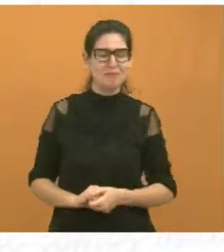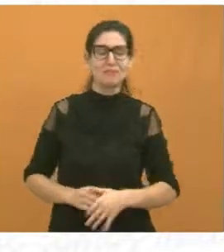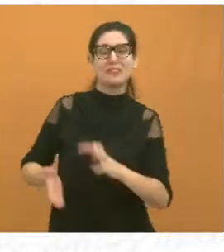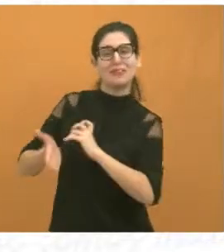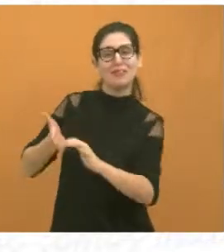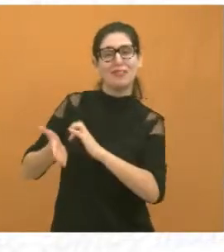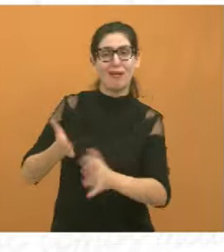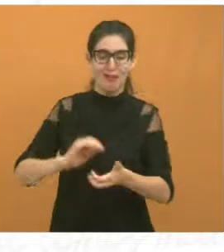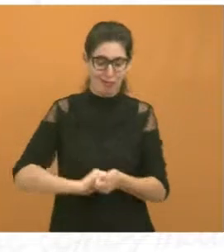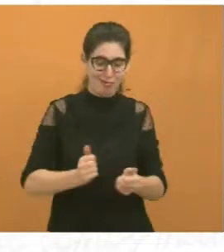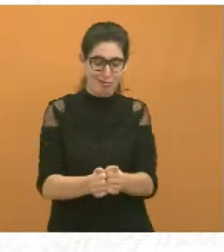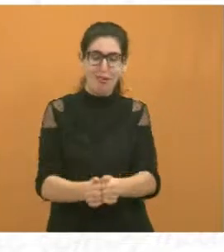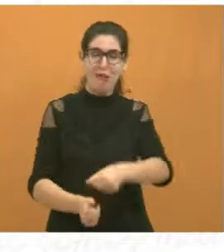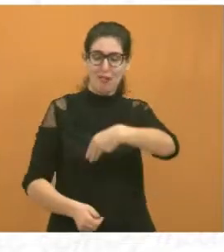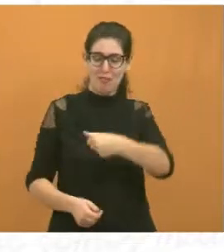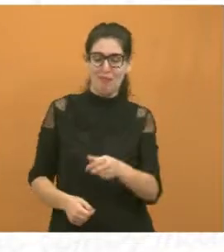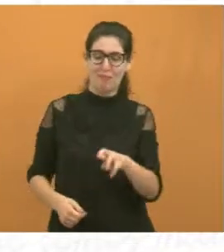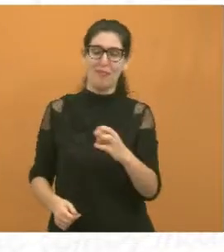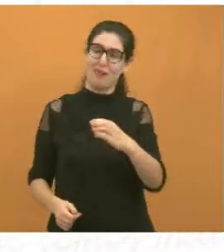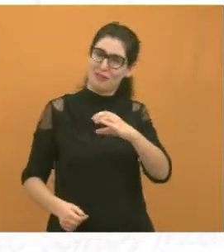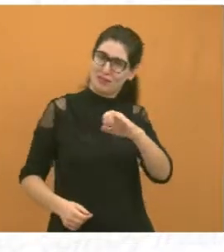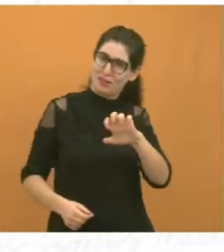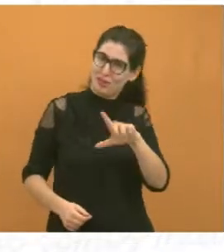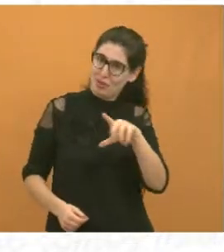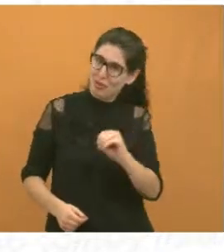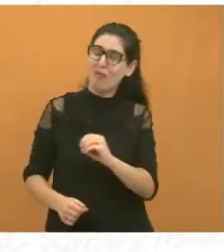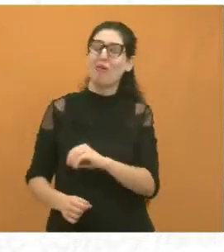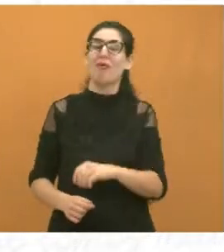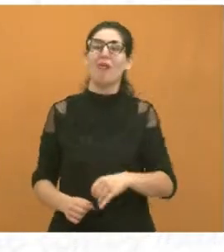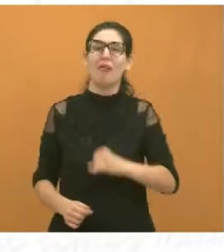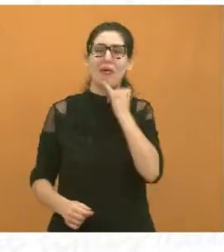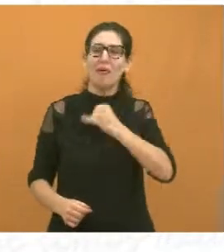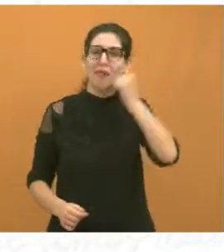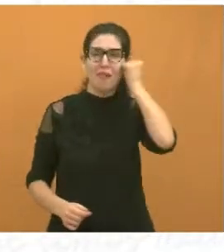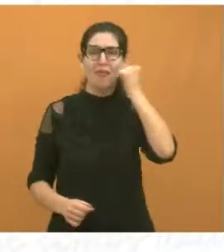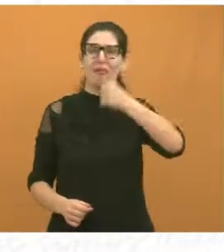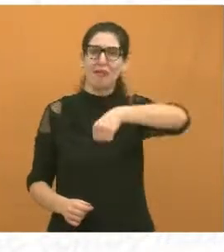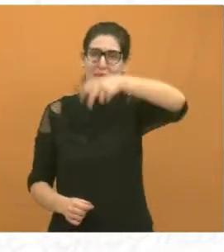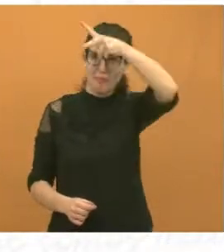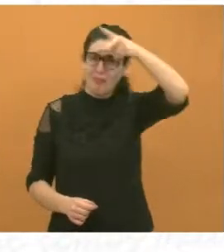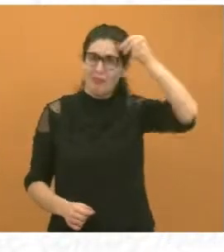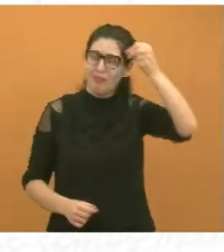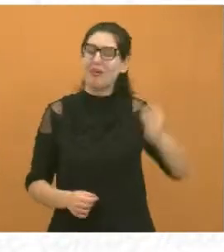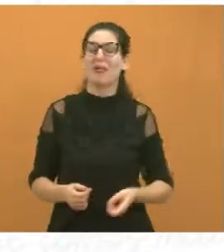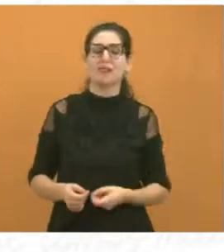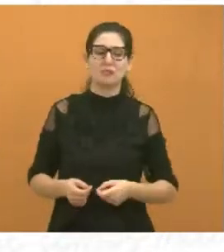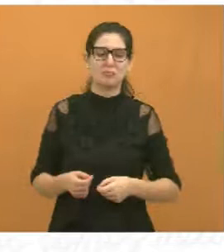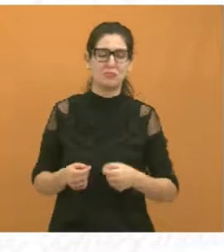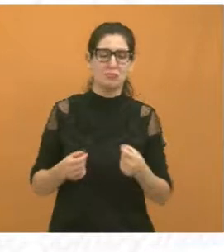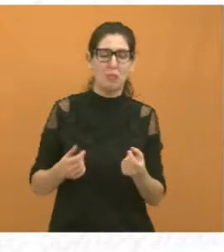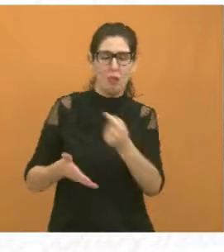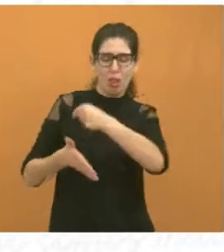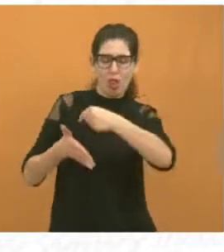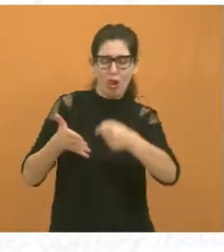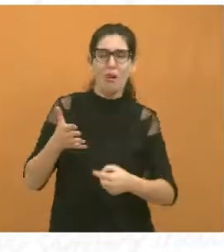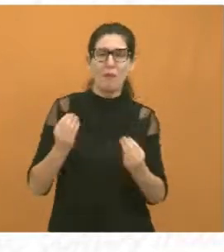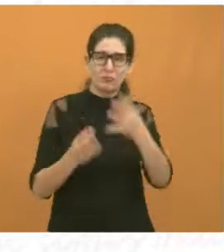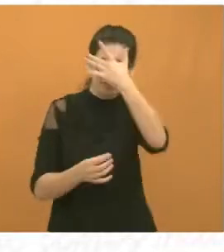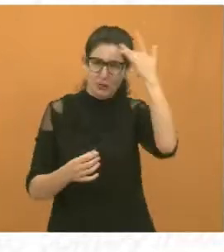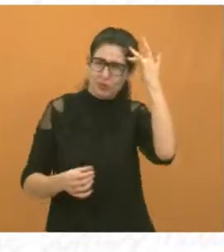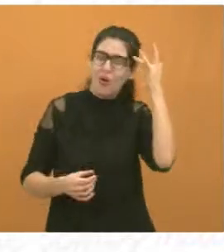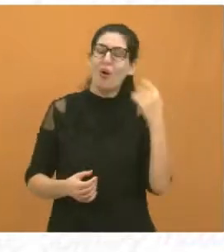Secretário de Esporte, Marcelo Fortes, o prefeito Zéia Santana e vários integrantes ali dos times de